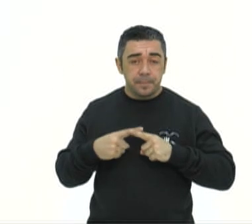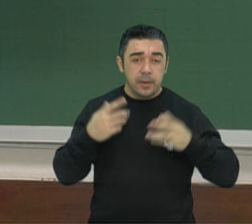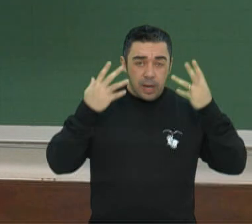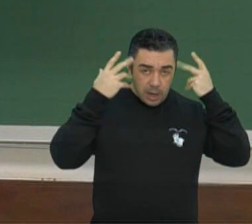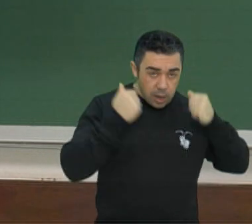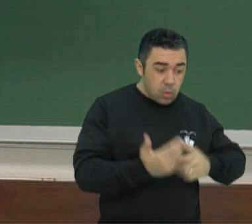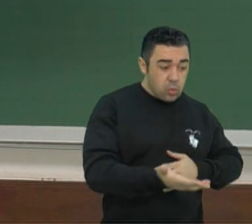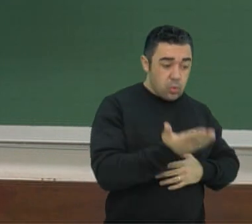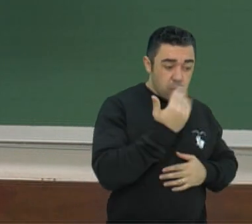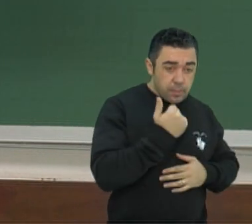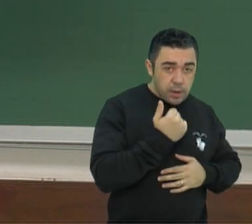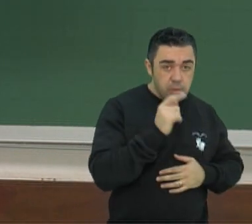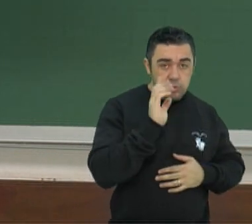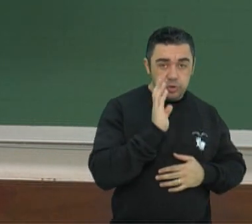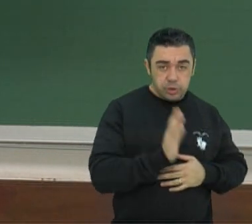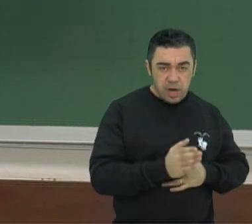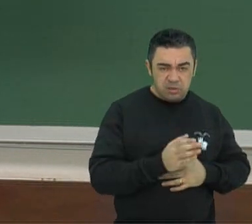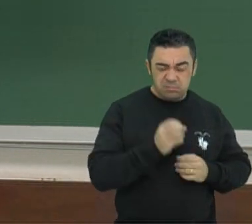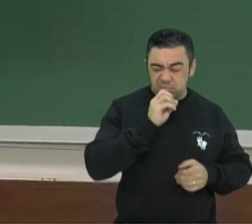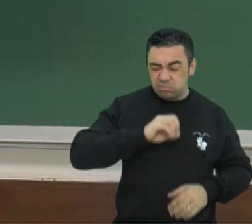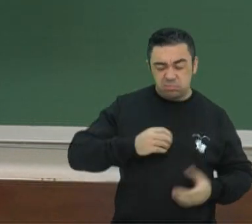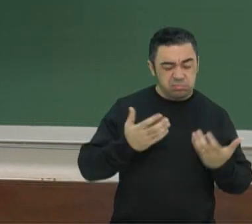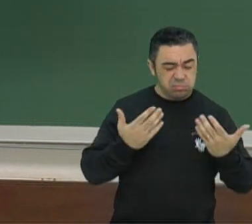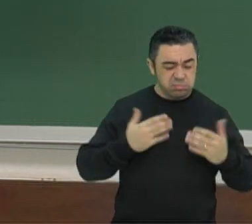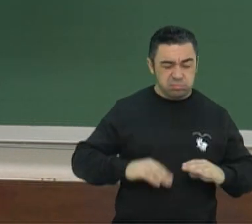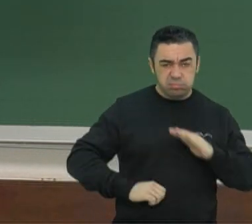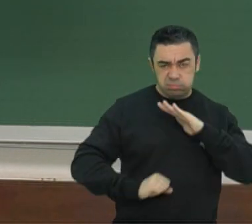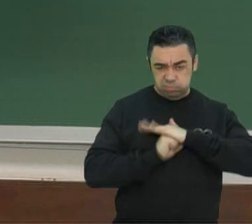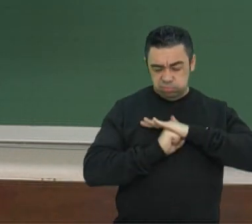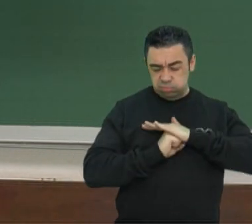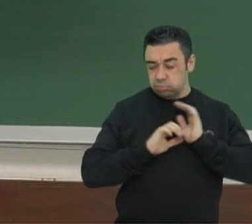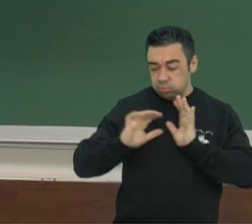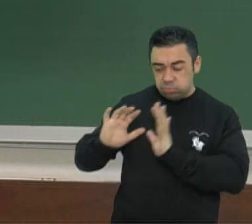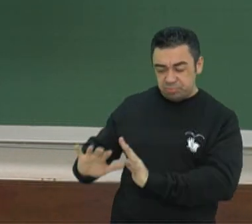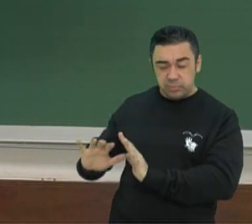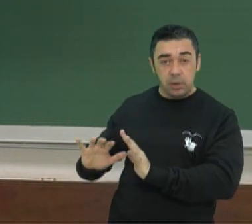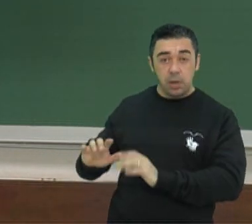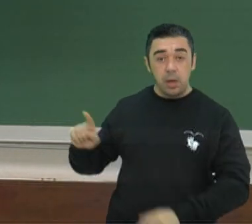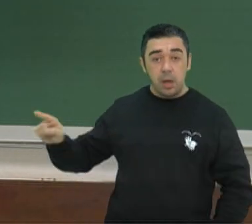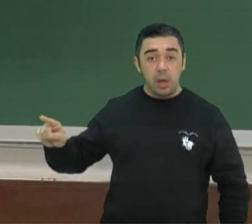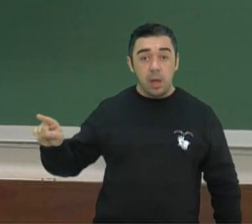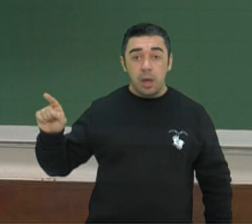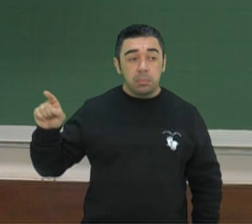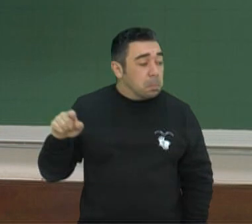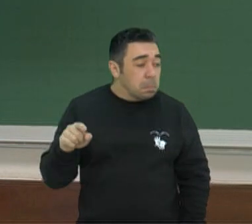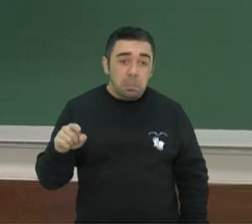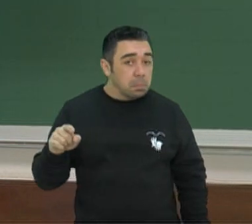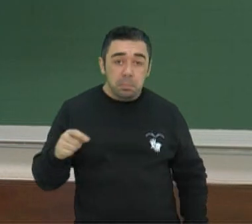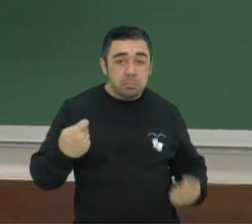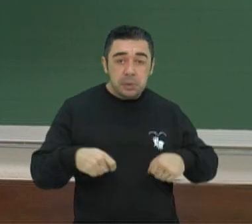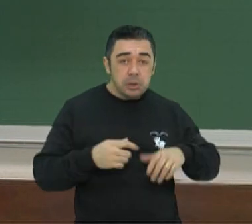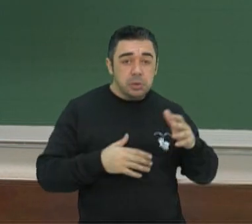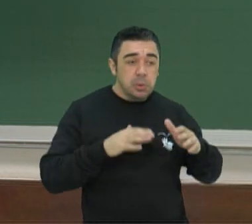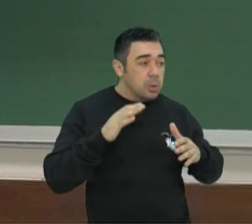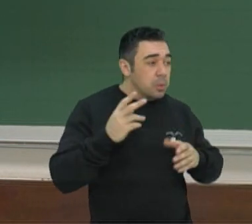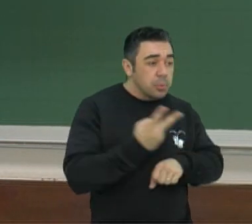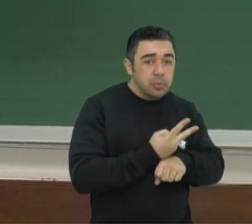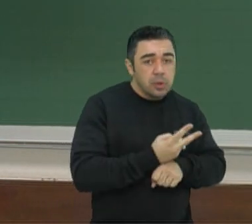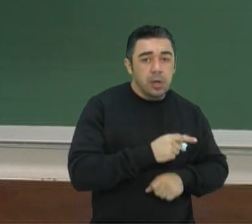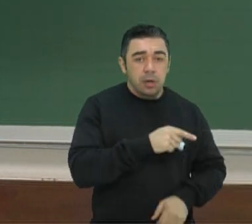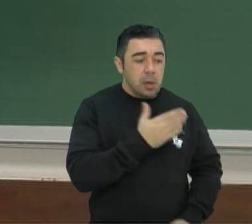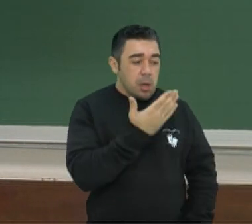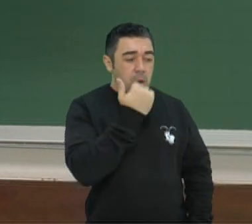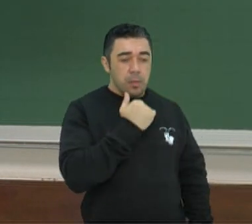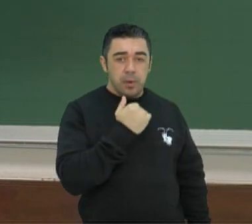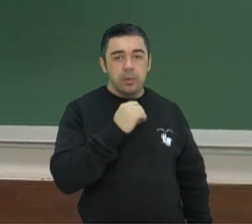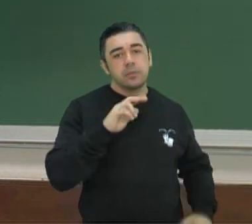Ela não está prejudicando o leão. Ele deixou o resto da comida ali. Então não está prejudicando ele. E ela está sendo beneficiada, certo? E é interespecífica porque